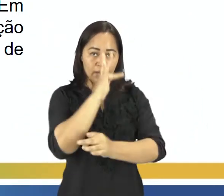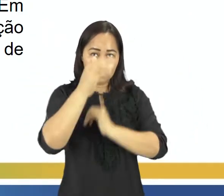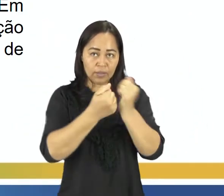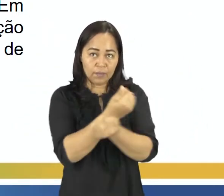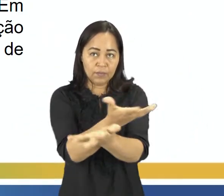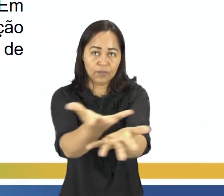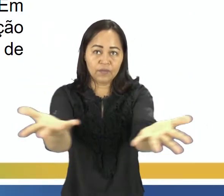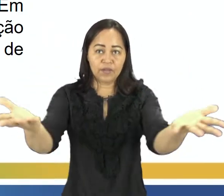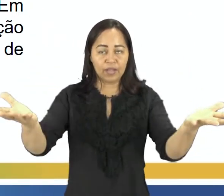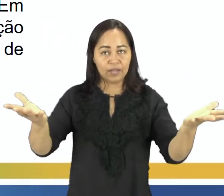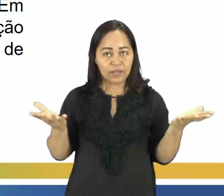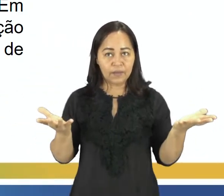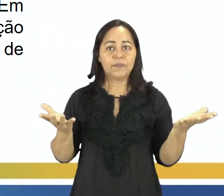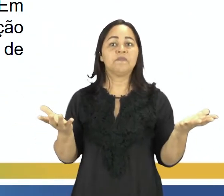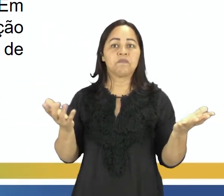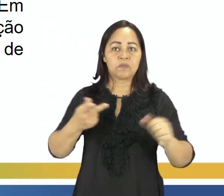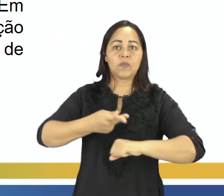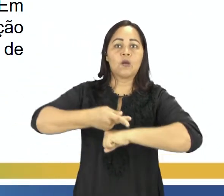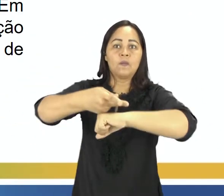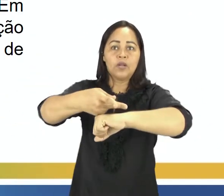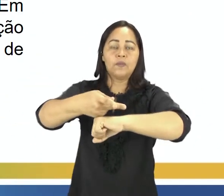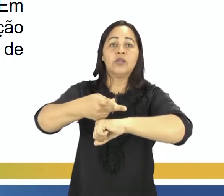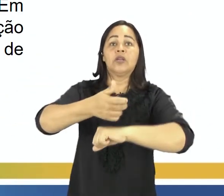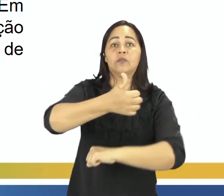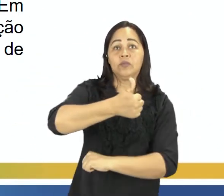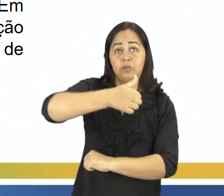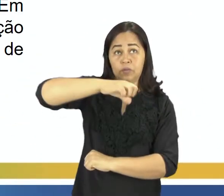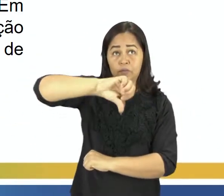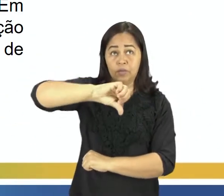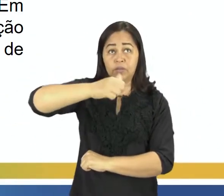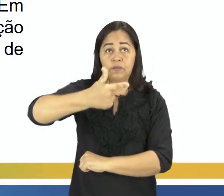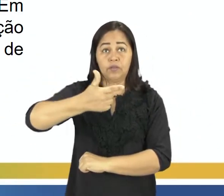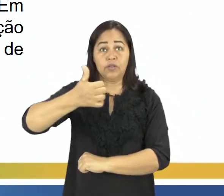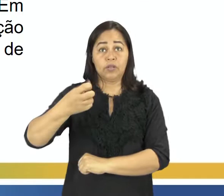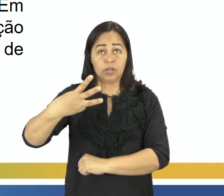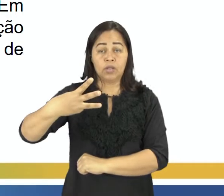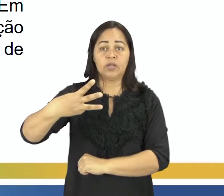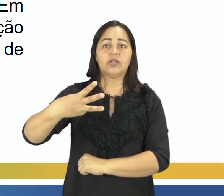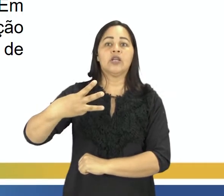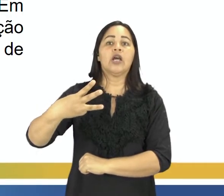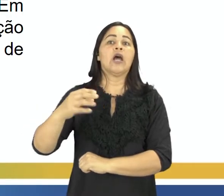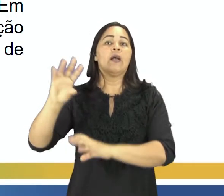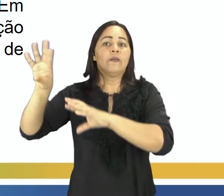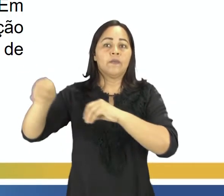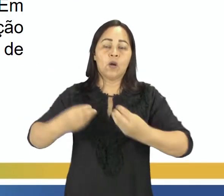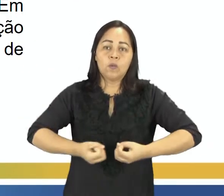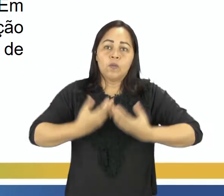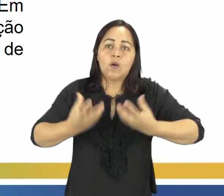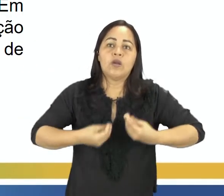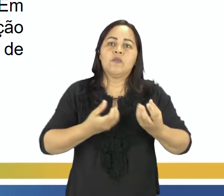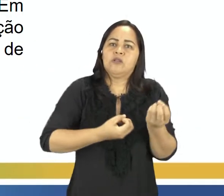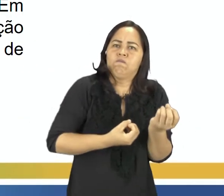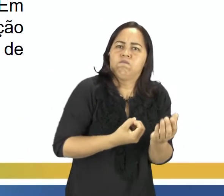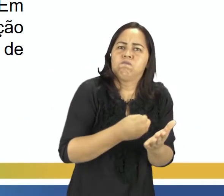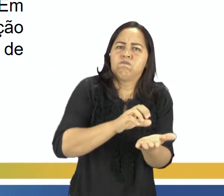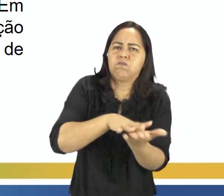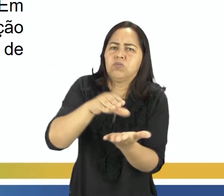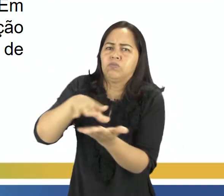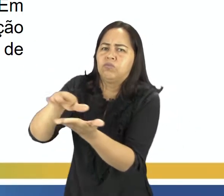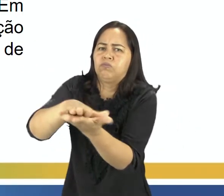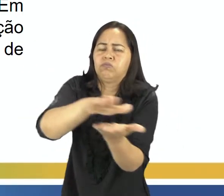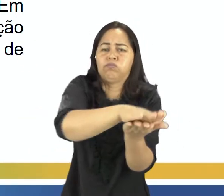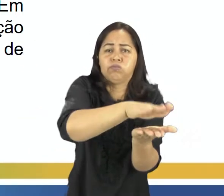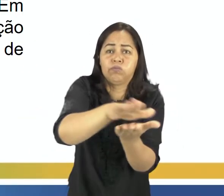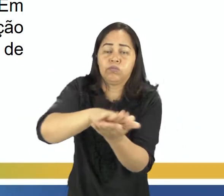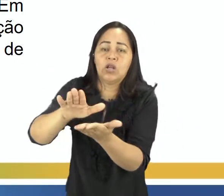da Festa. Em 1923, reúne seus poemas em Crepusculário. Em 1924, publica 20